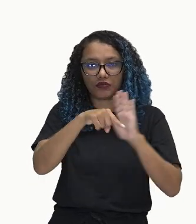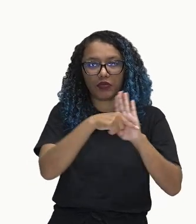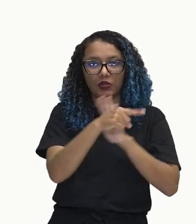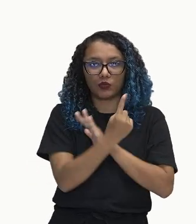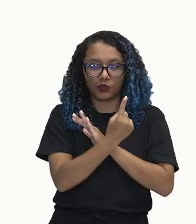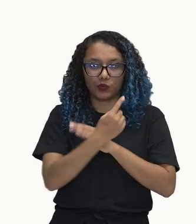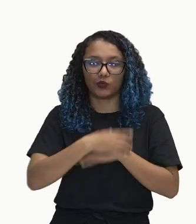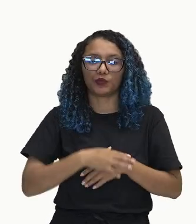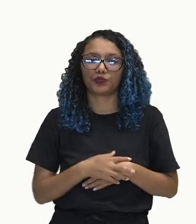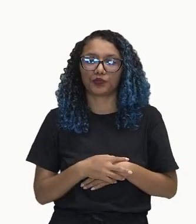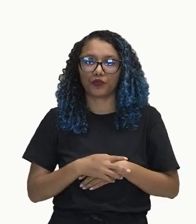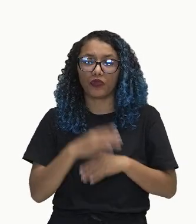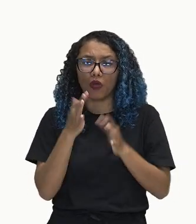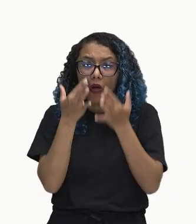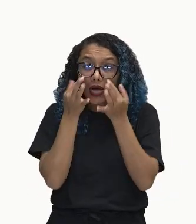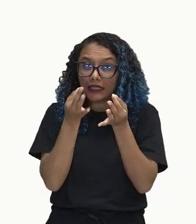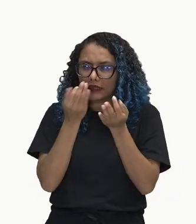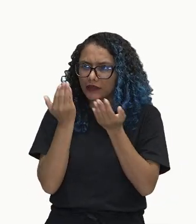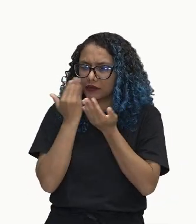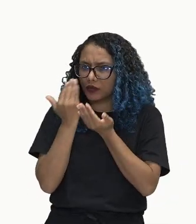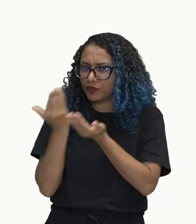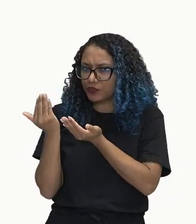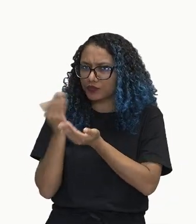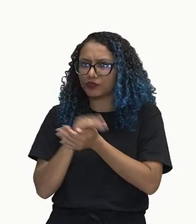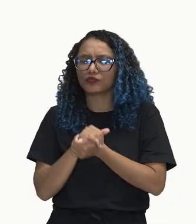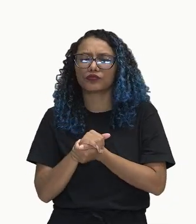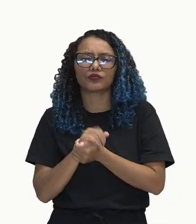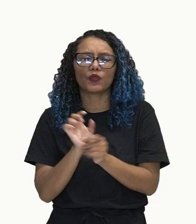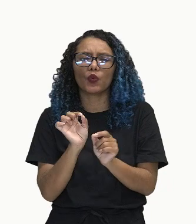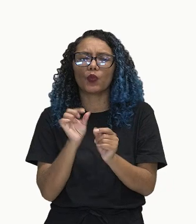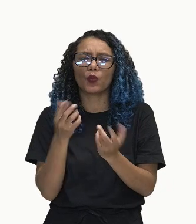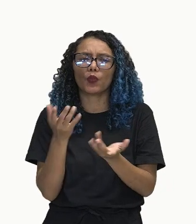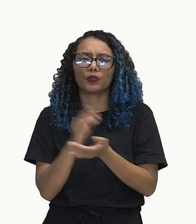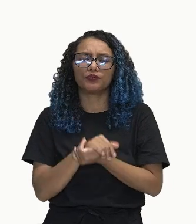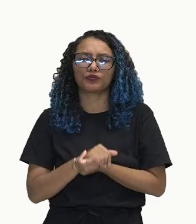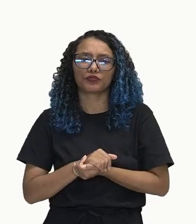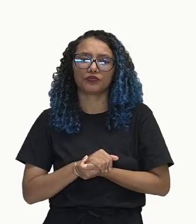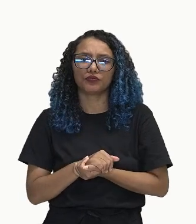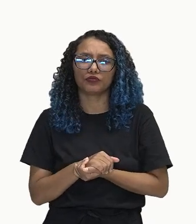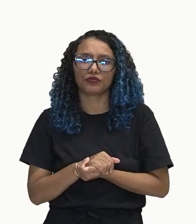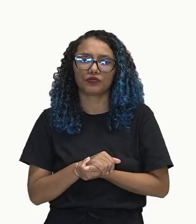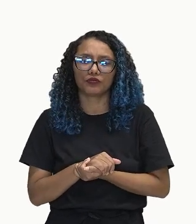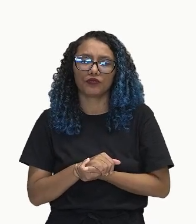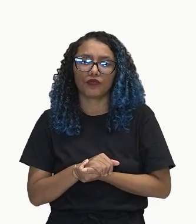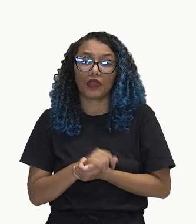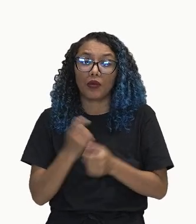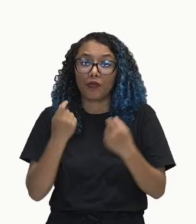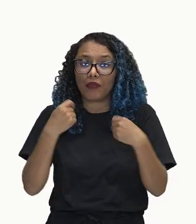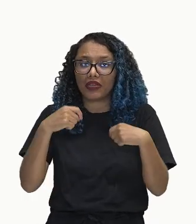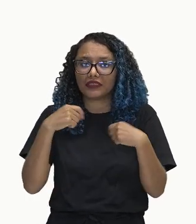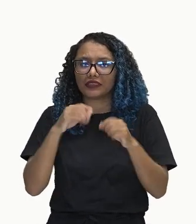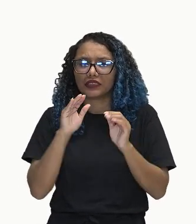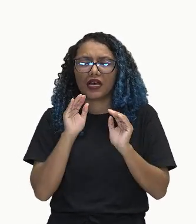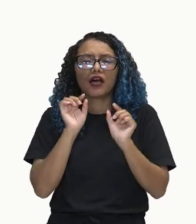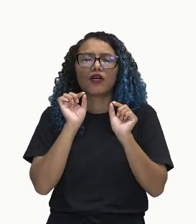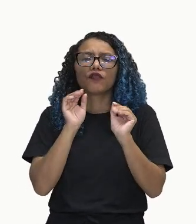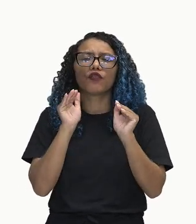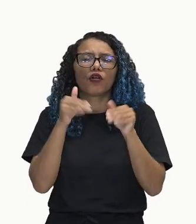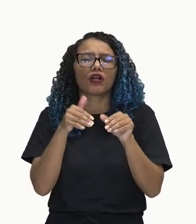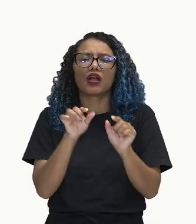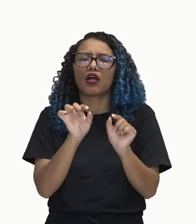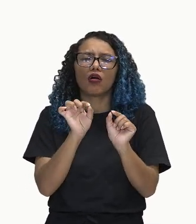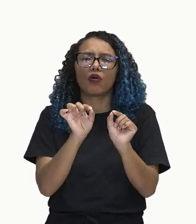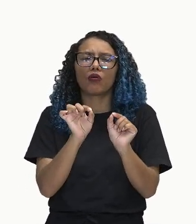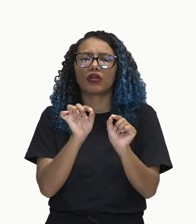1. Repare que é importante você perceber que nós devemos analisar somente os elementos que